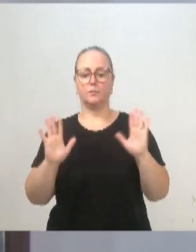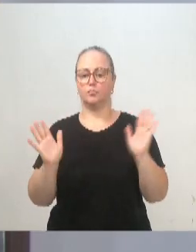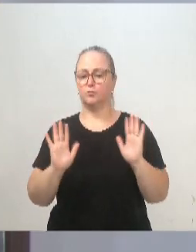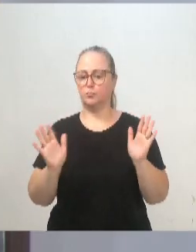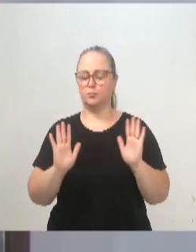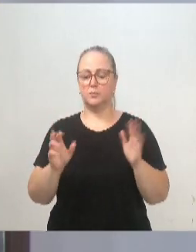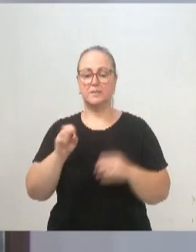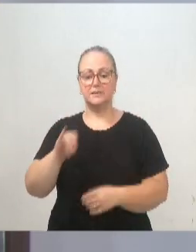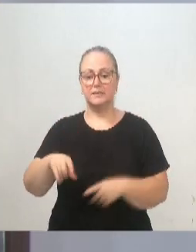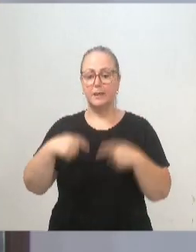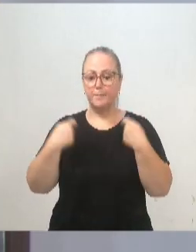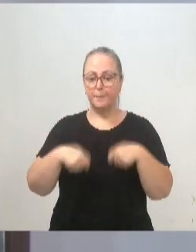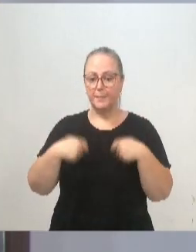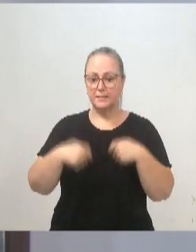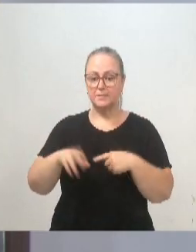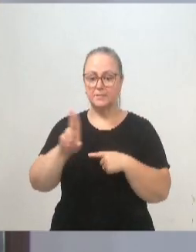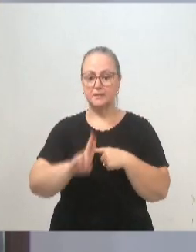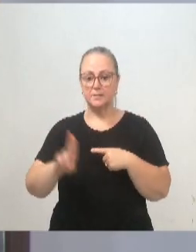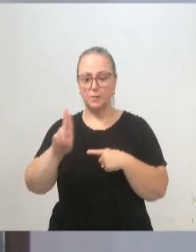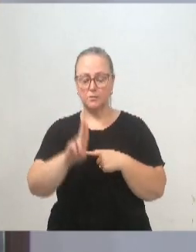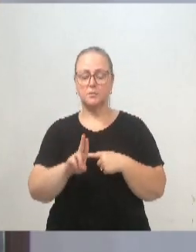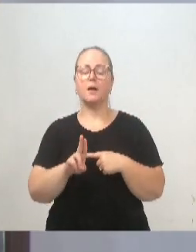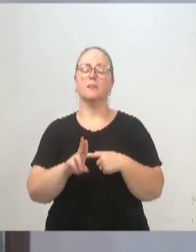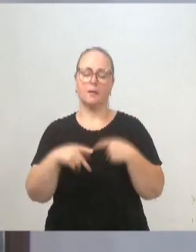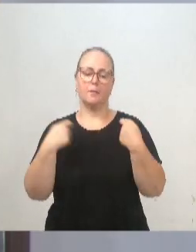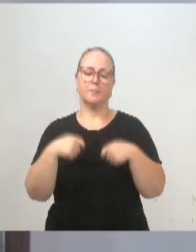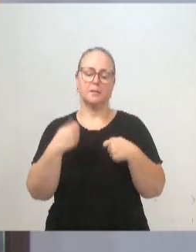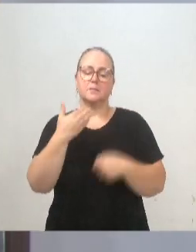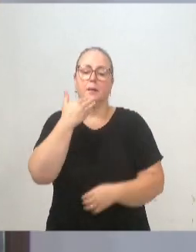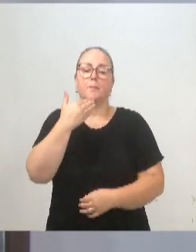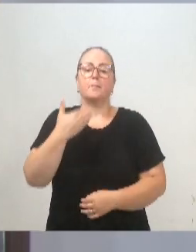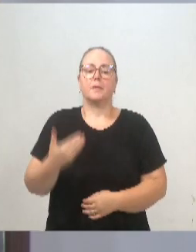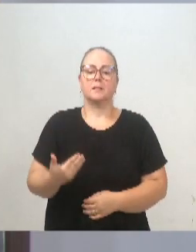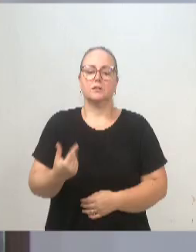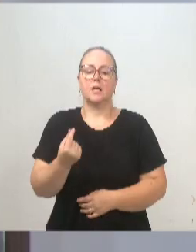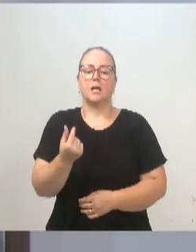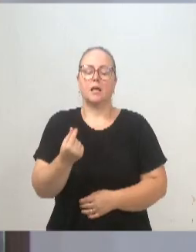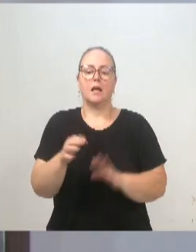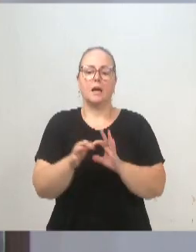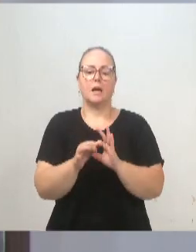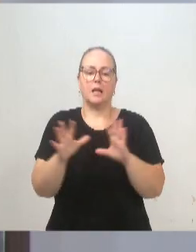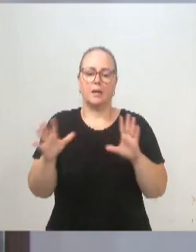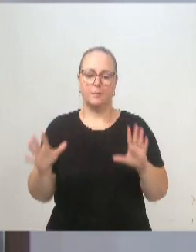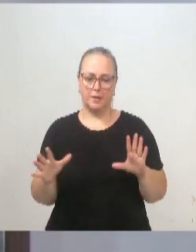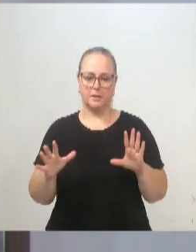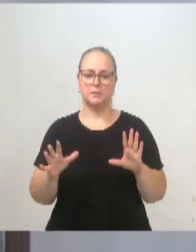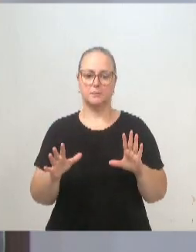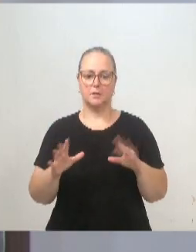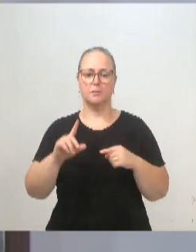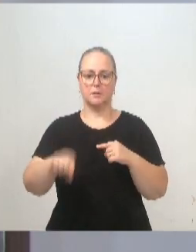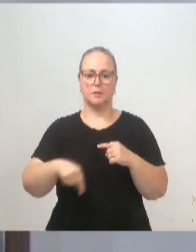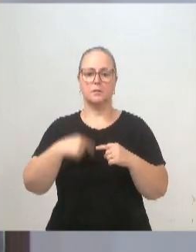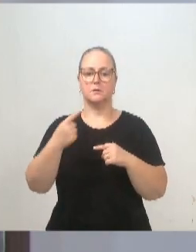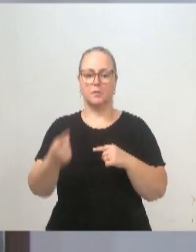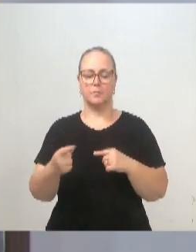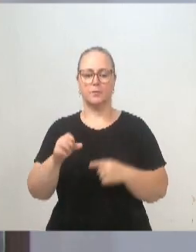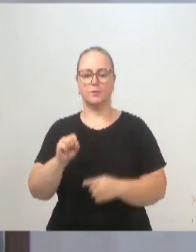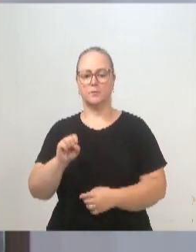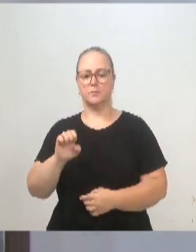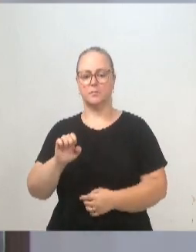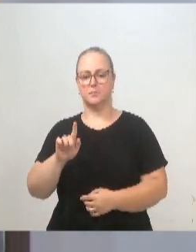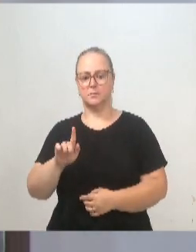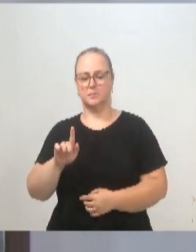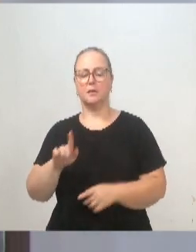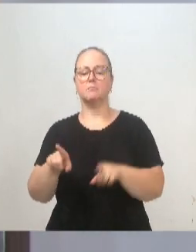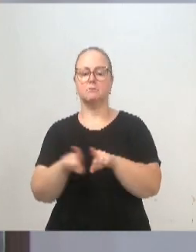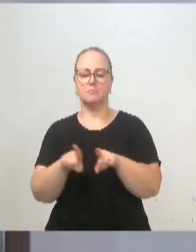utilizar o orçamento necessita fazer o pedido de liberação de cota, isso passa pela apreciação primária da SEG e também